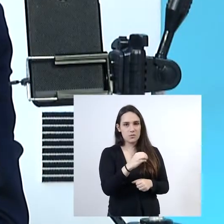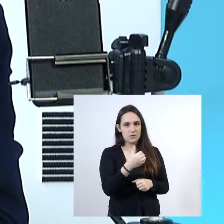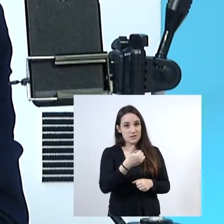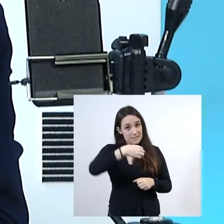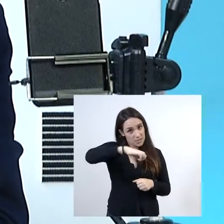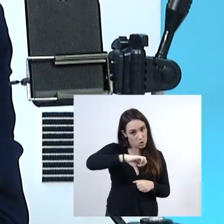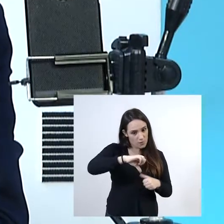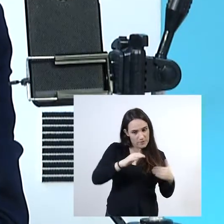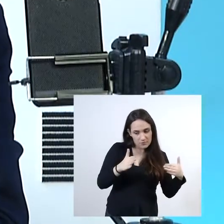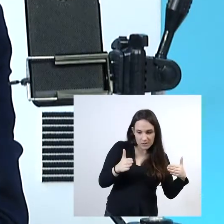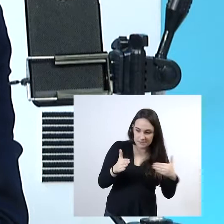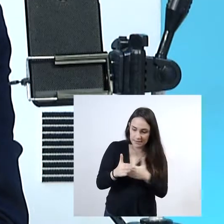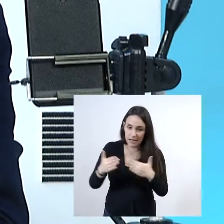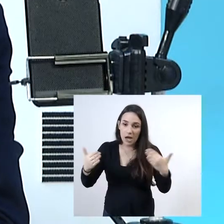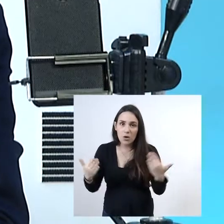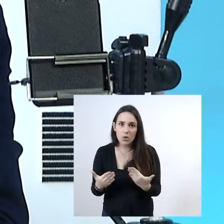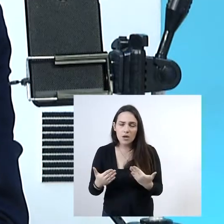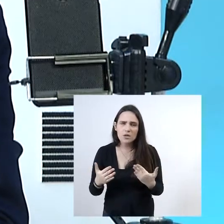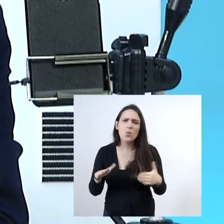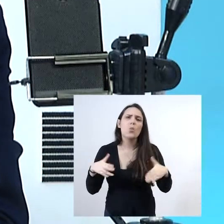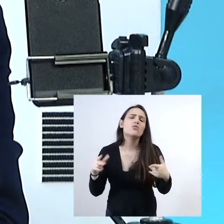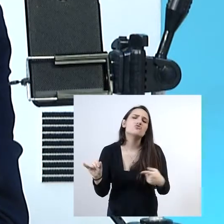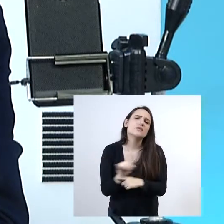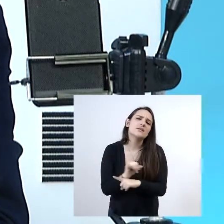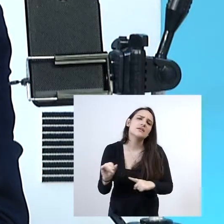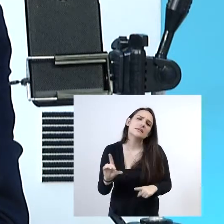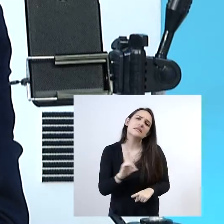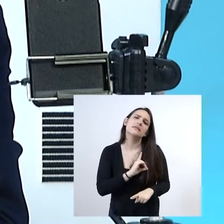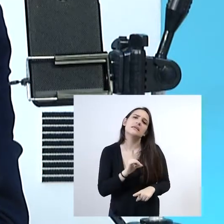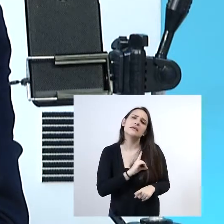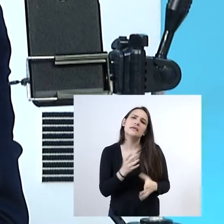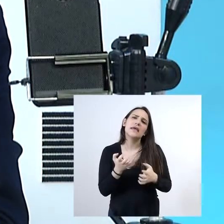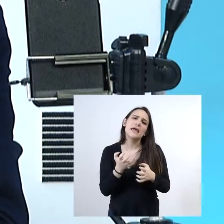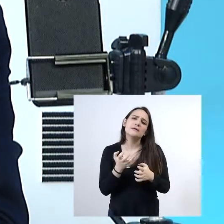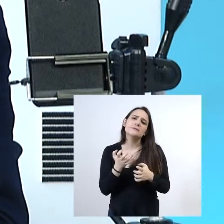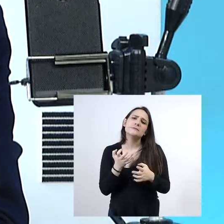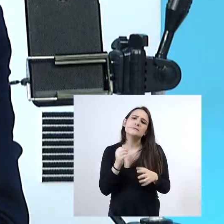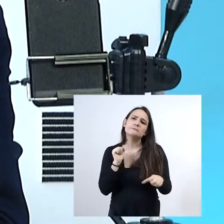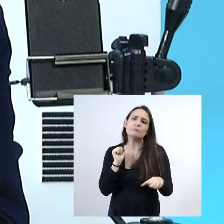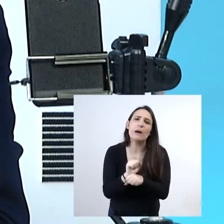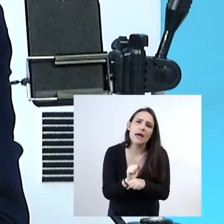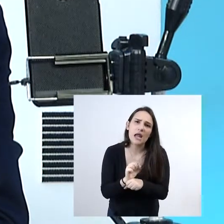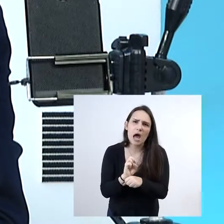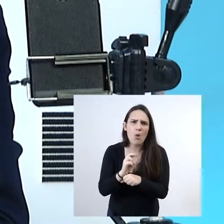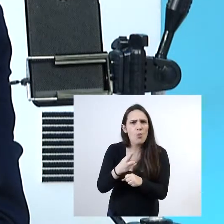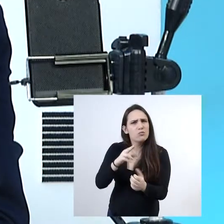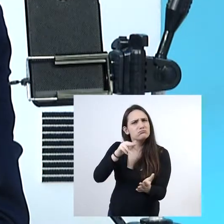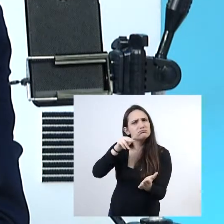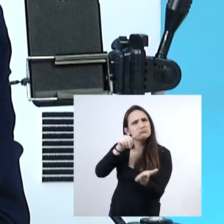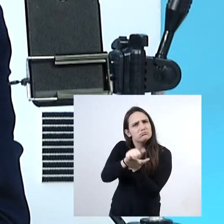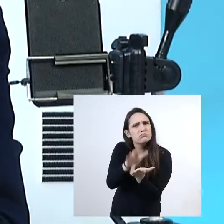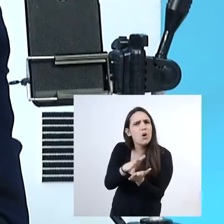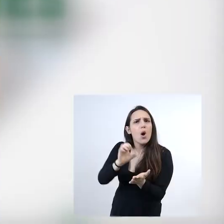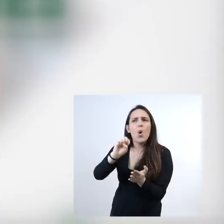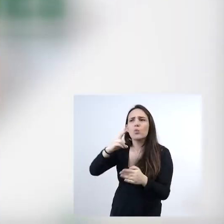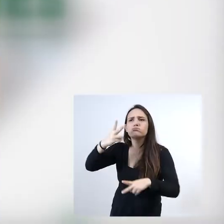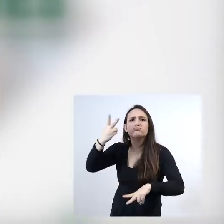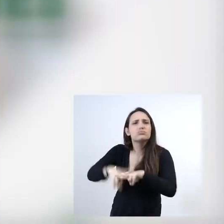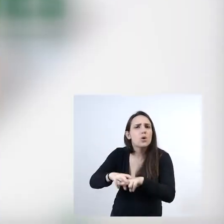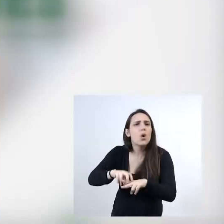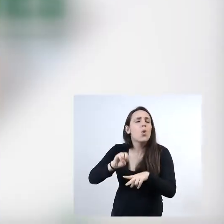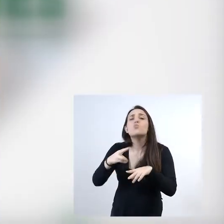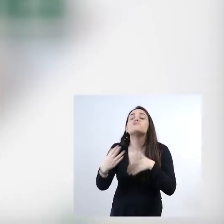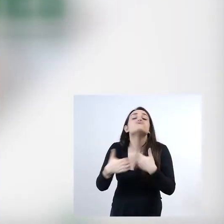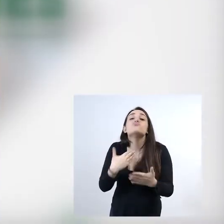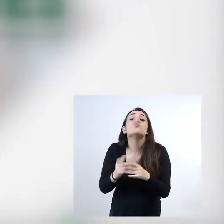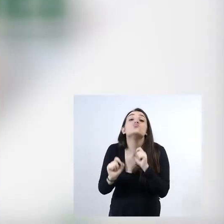em coibir e punir esses pedófilos, esses abusadores, doutora Marília? Muito obrigado pela presença.